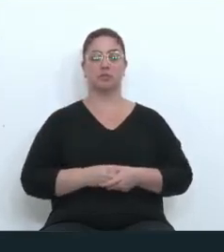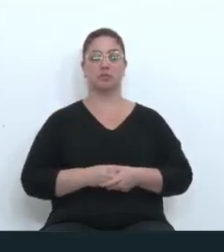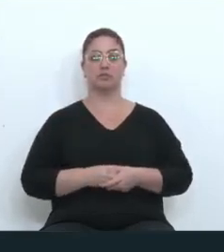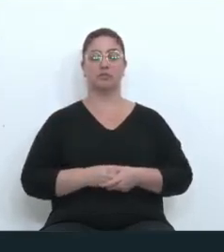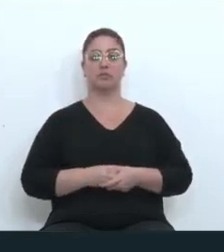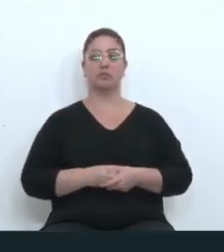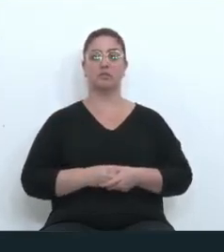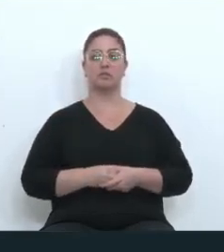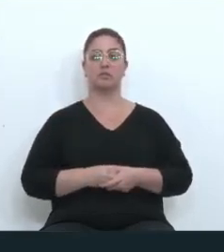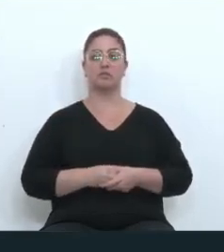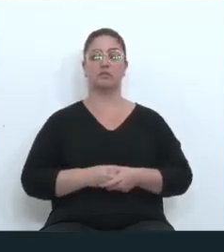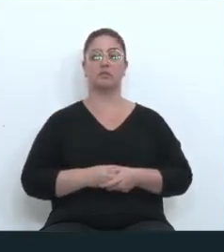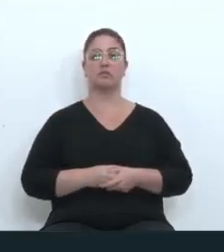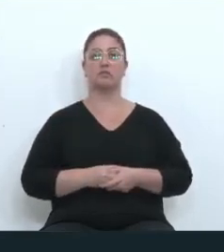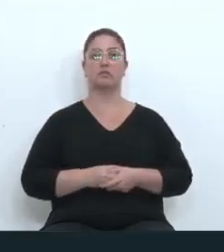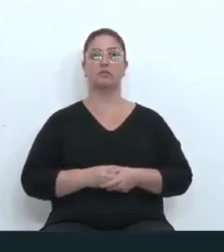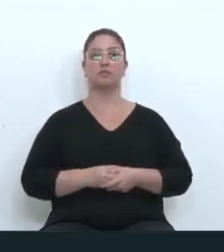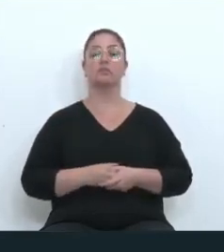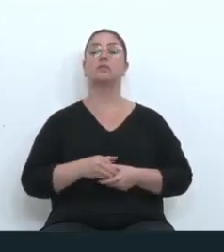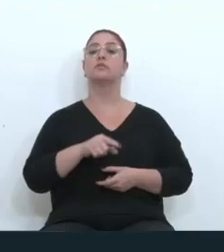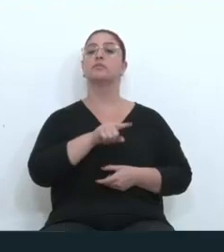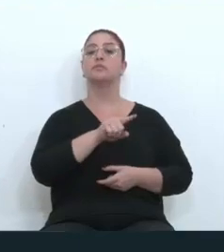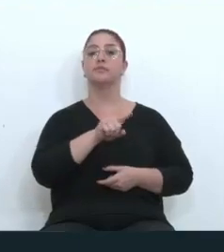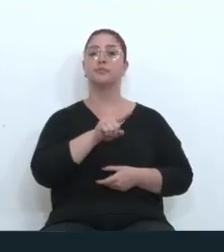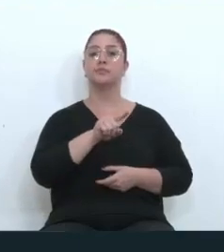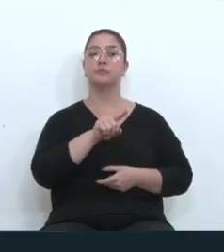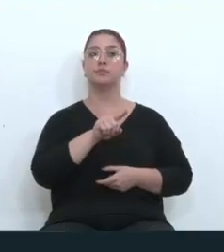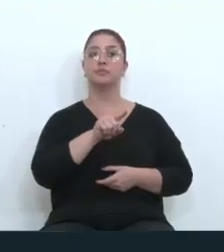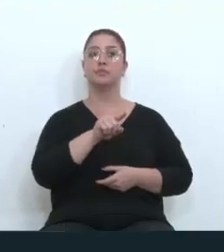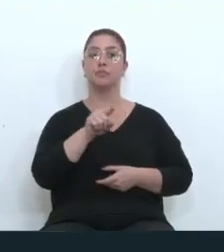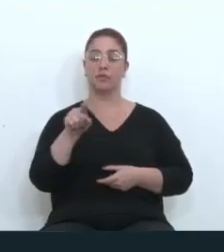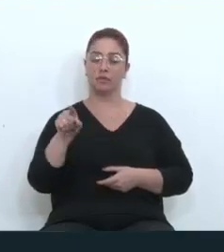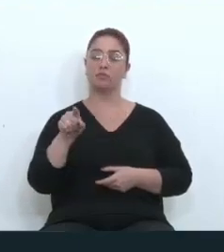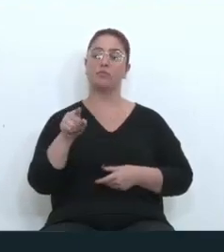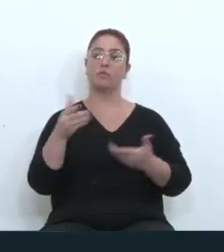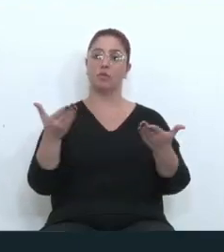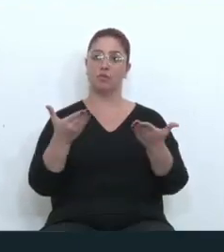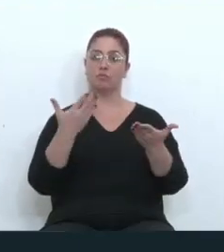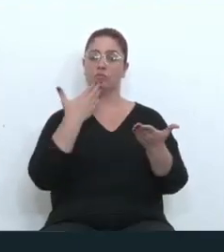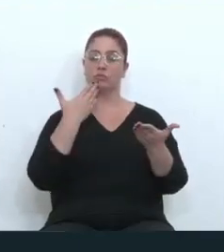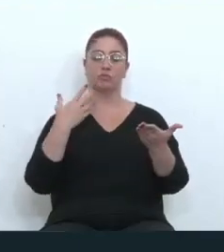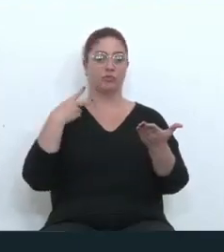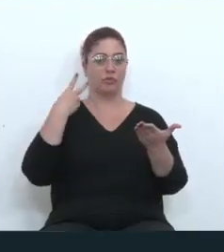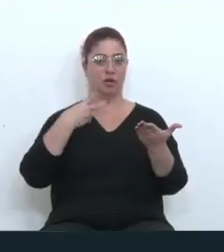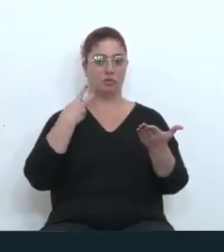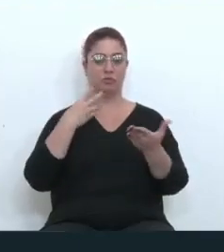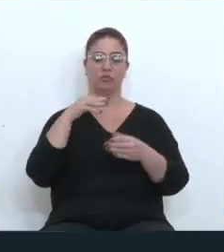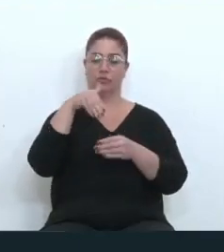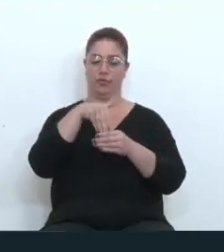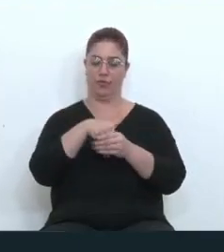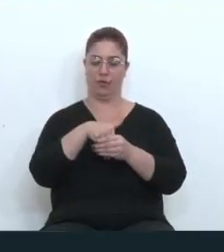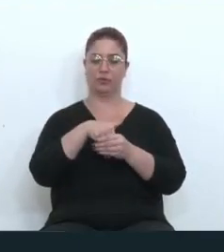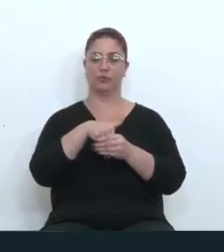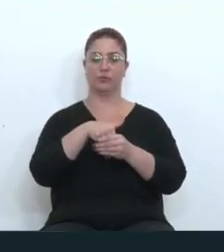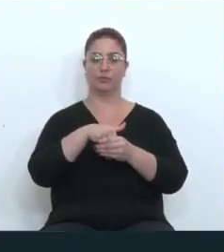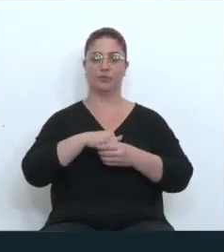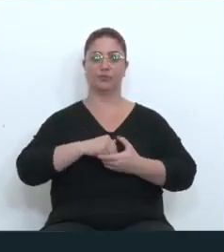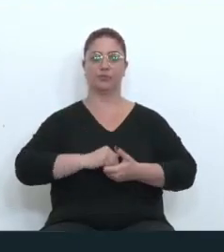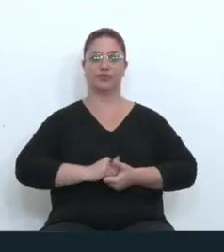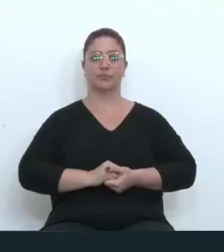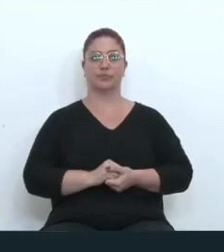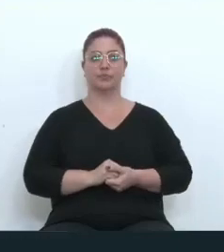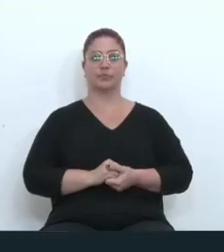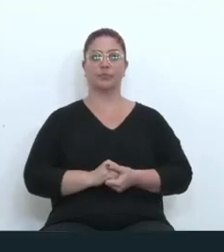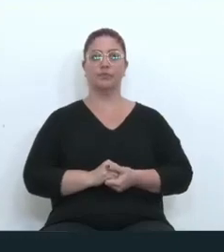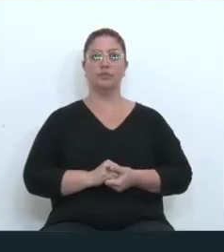solicito consulta casa seu presente projeto é objeto de deliberação solicita senhores vereadores que utilizam os terminais para o